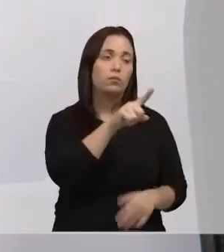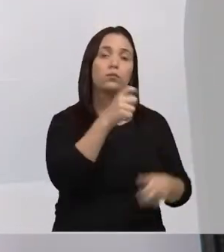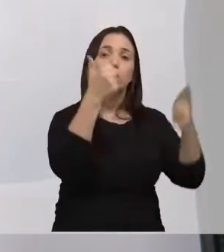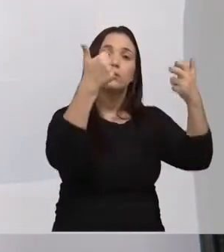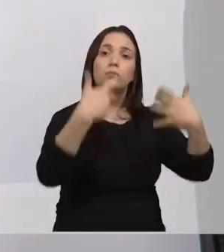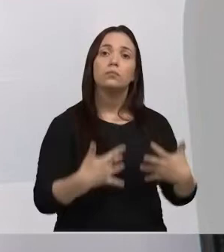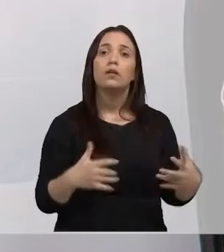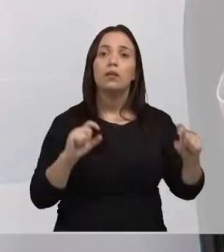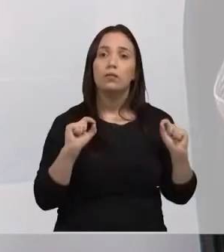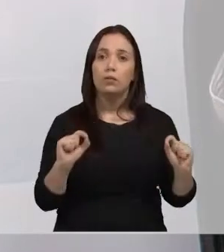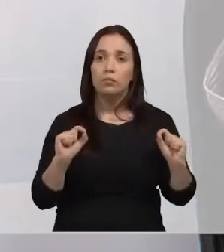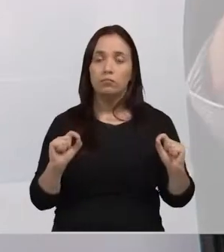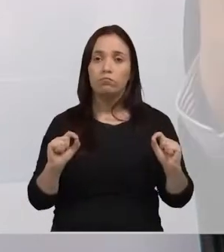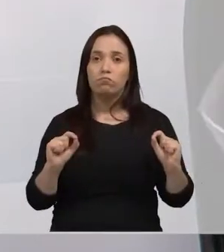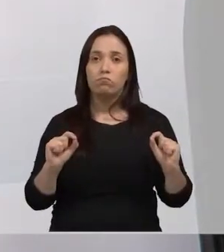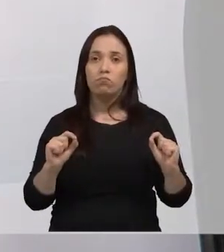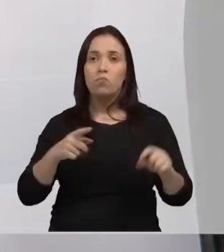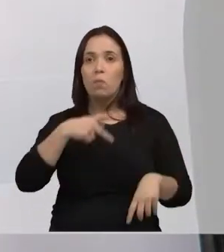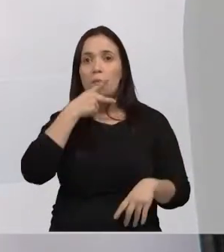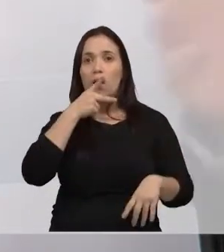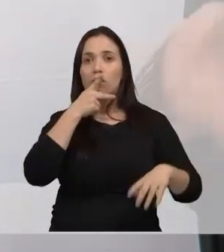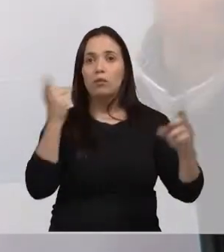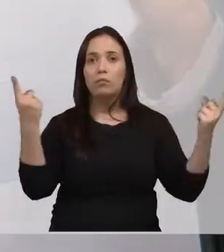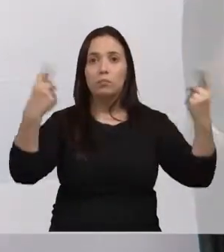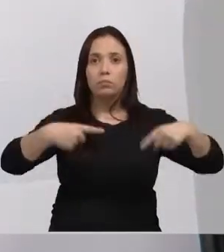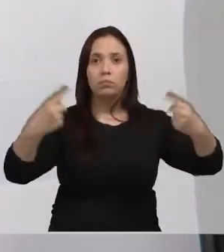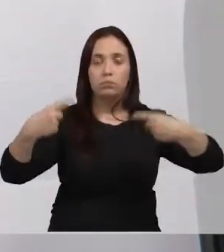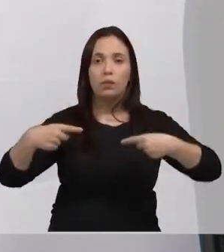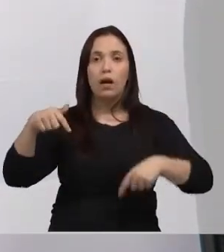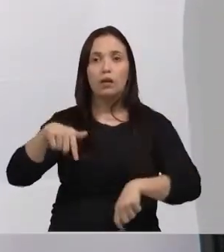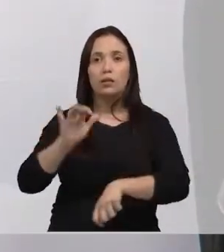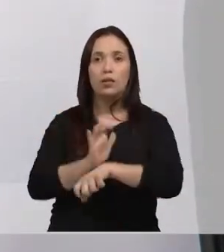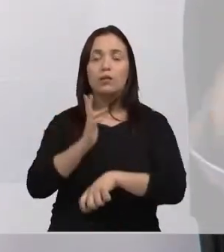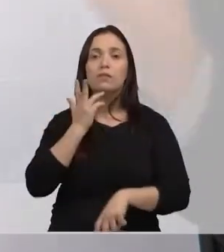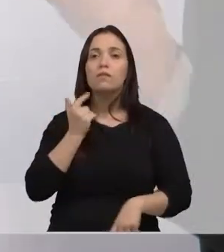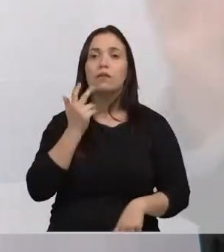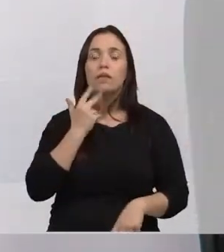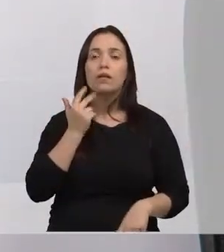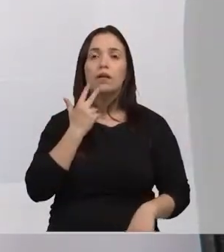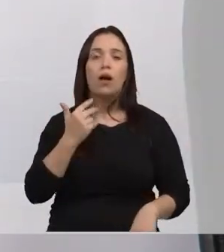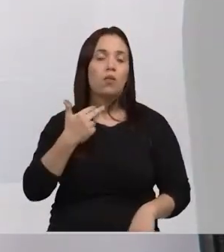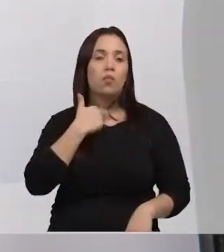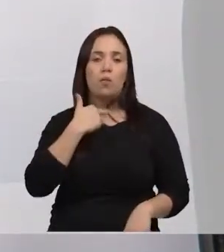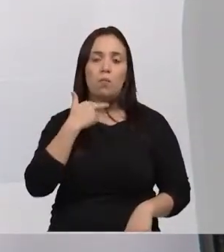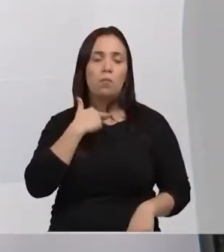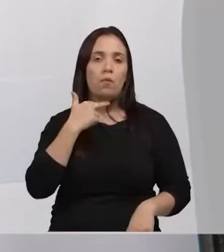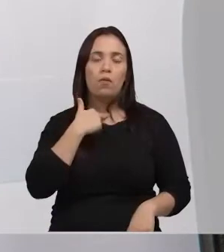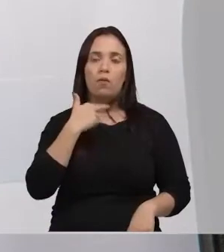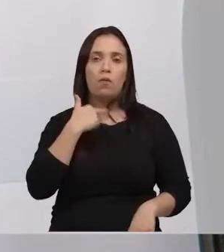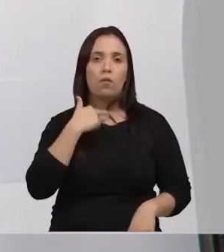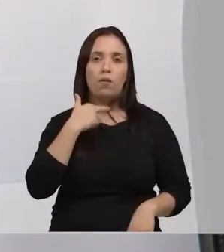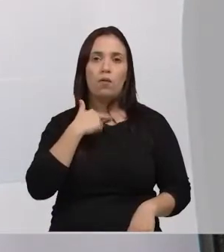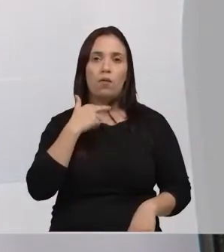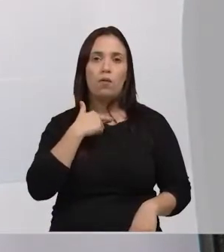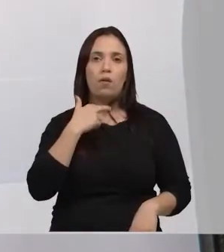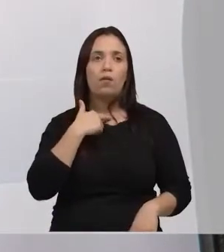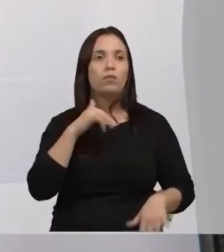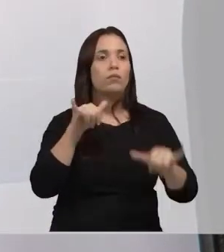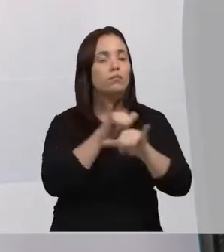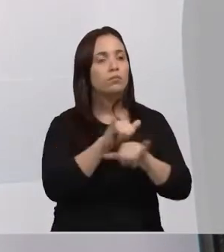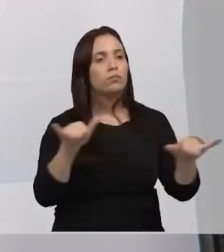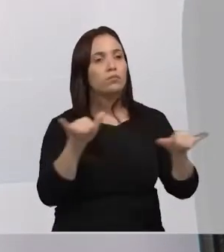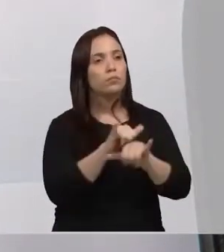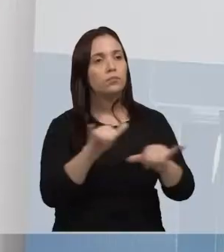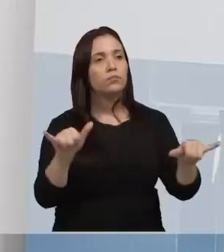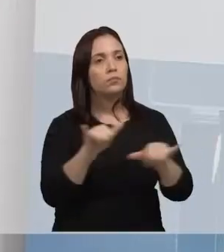se, da noite para o dia, se Camilo fosse substituído, tudo ia se tornar mais seguro. Coisa que não é